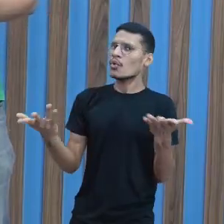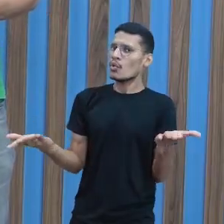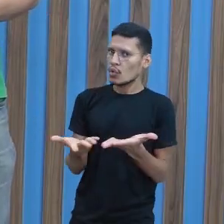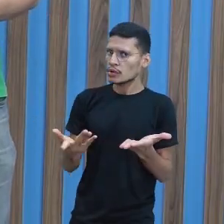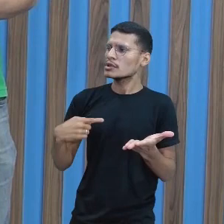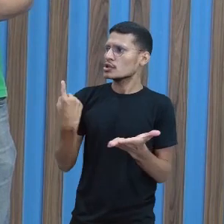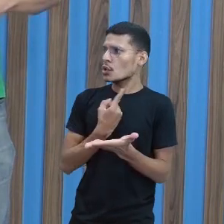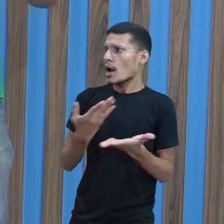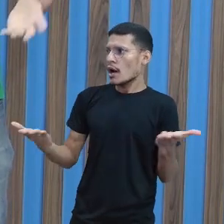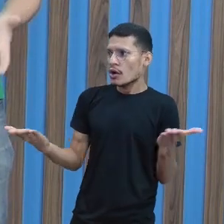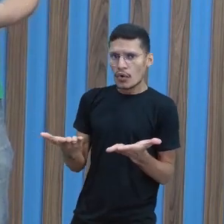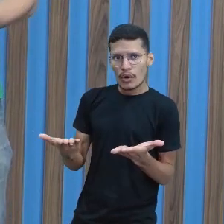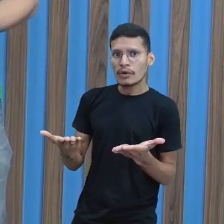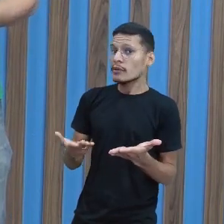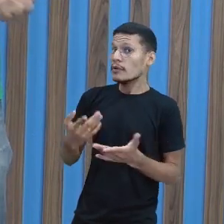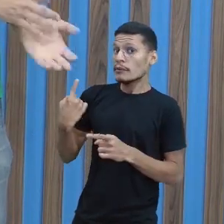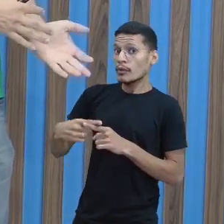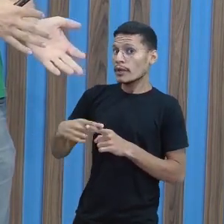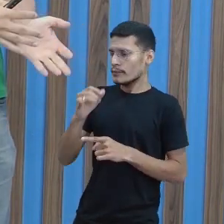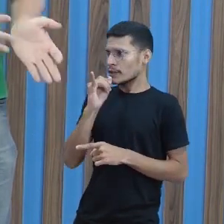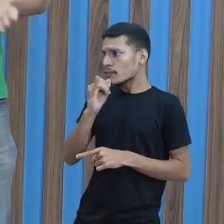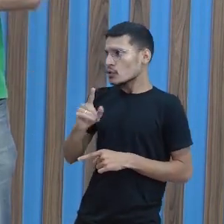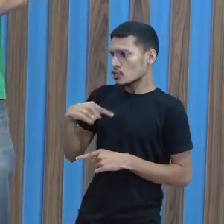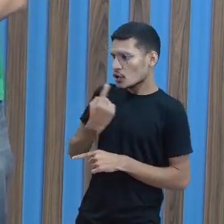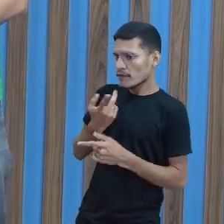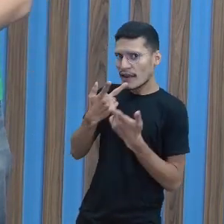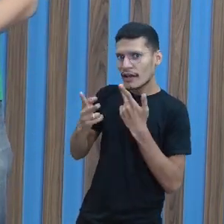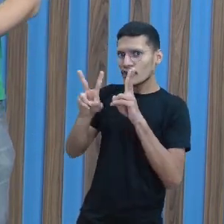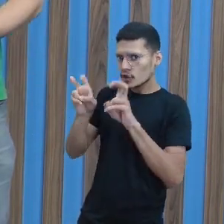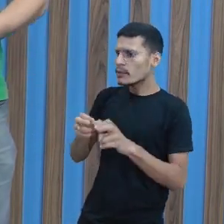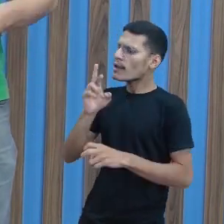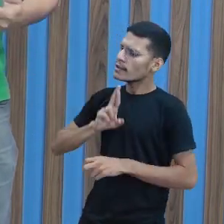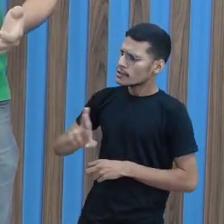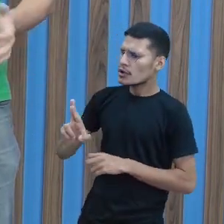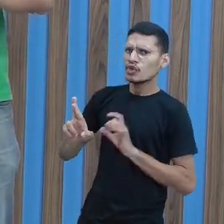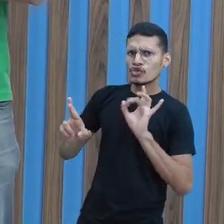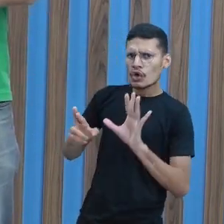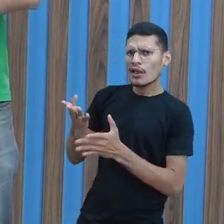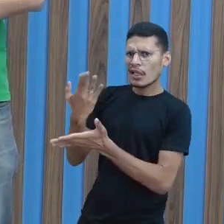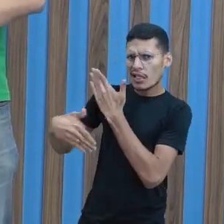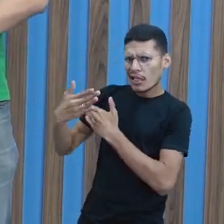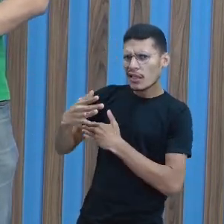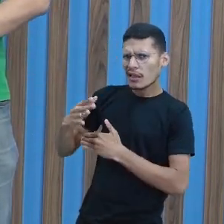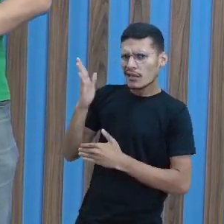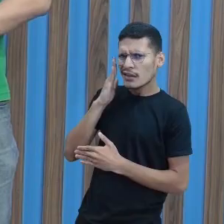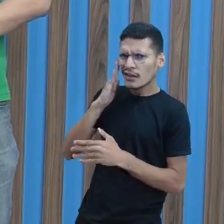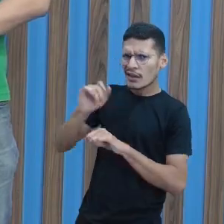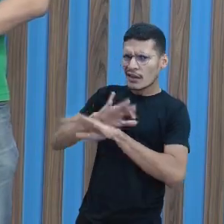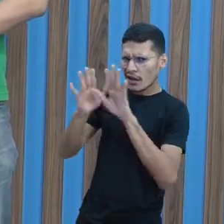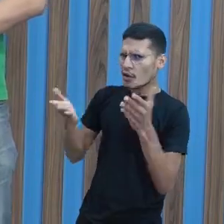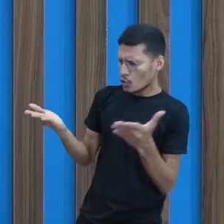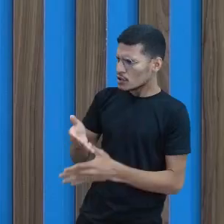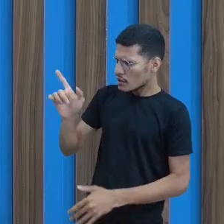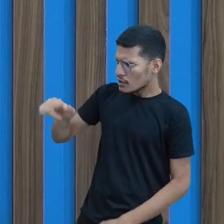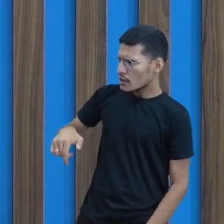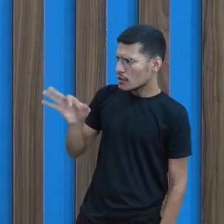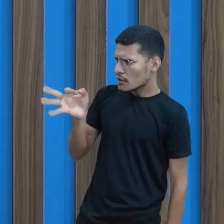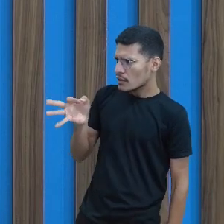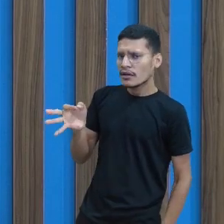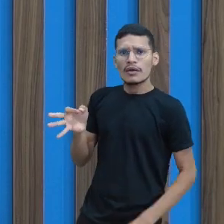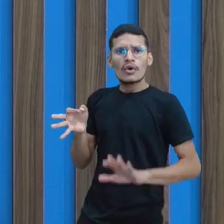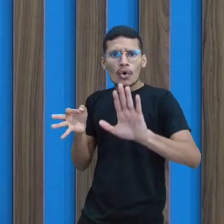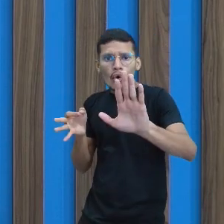hoje, mas assim, a gente não pode considerar apenas essas questões religiosas e os aspectos do passado para entender esses conflitos hoje, não é isso?